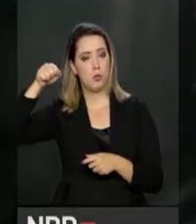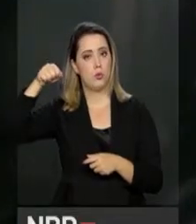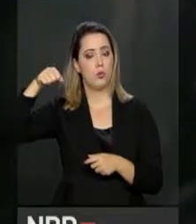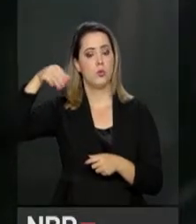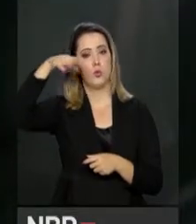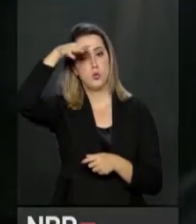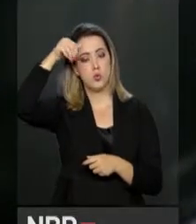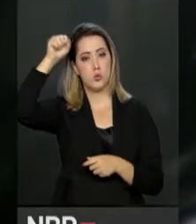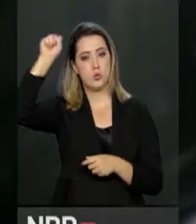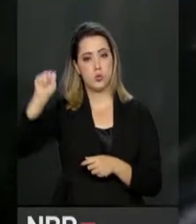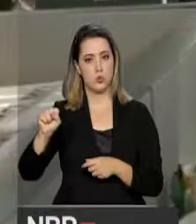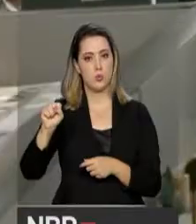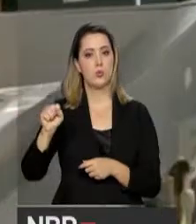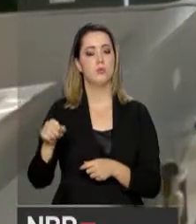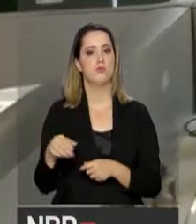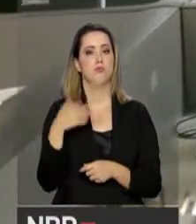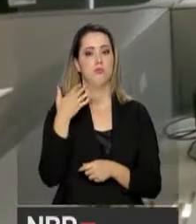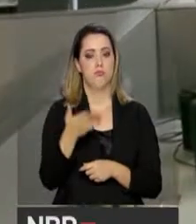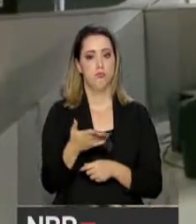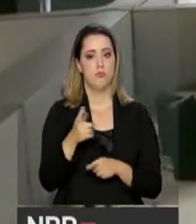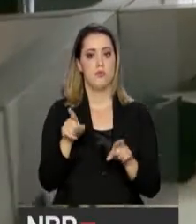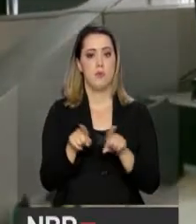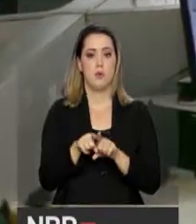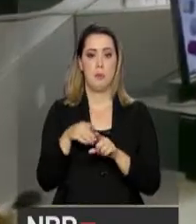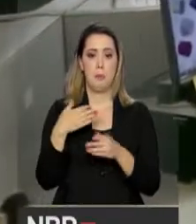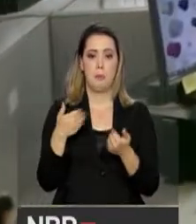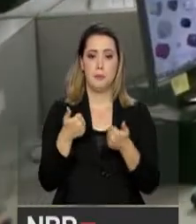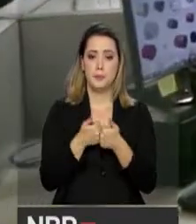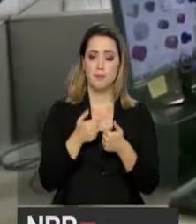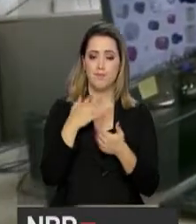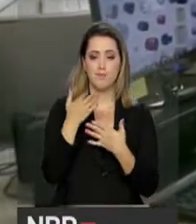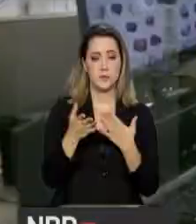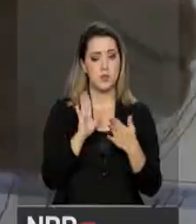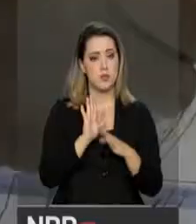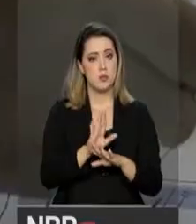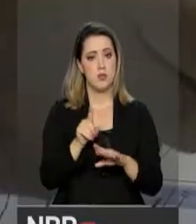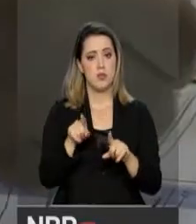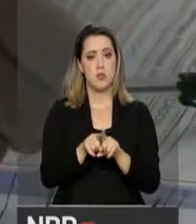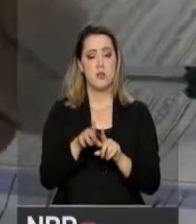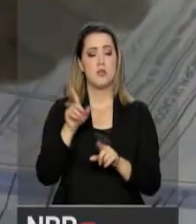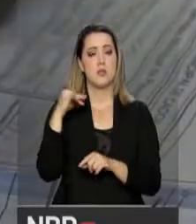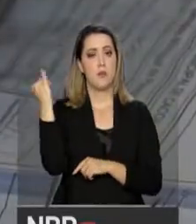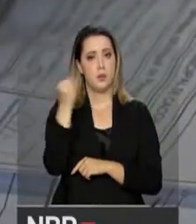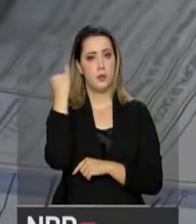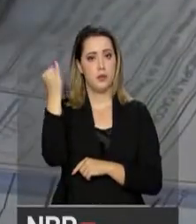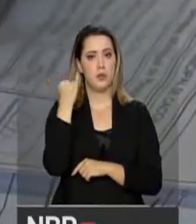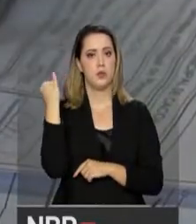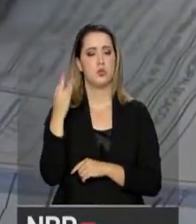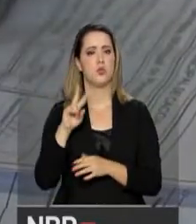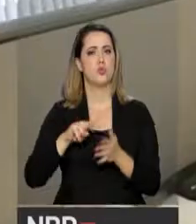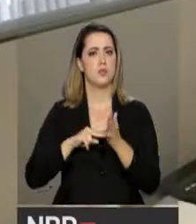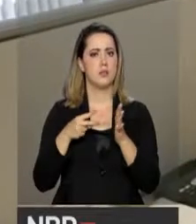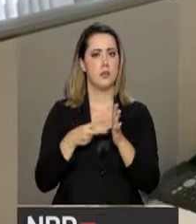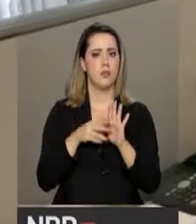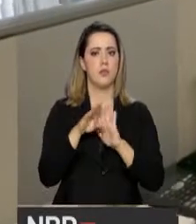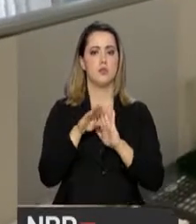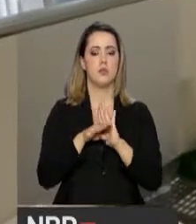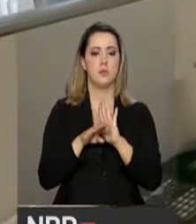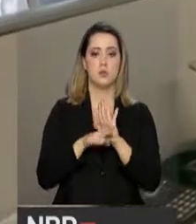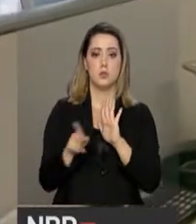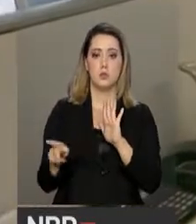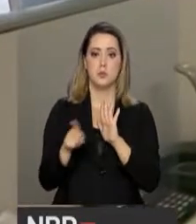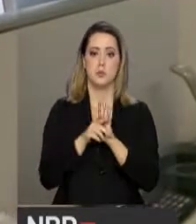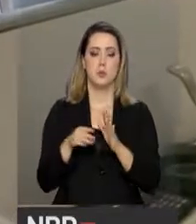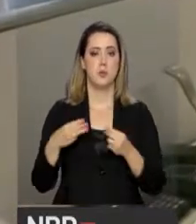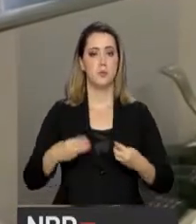de Mato Grosso do Sul. Isso daí vem dar uma conotação tão significativa para o programa e para o próprio